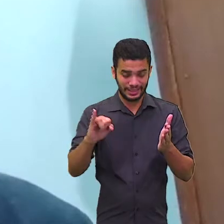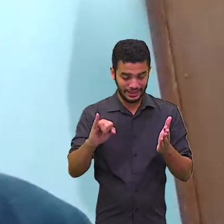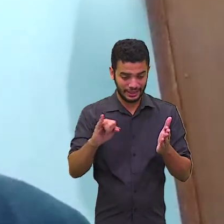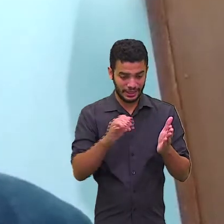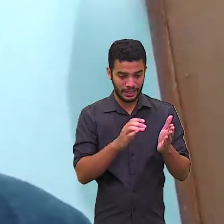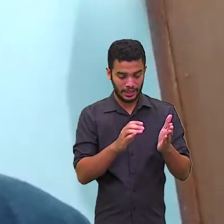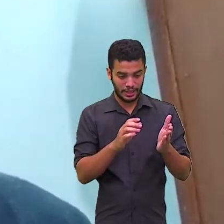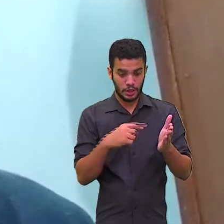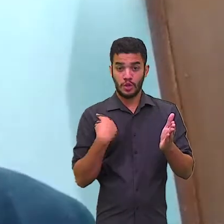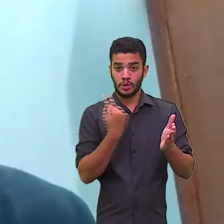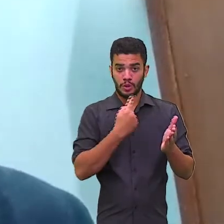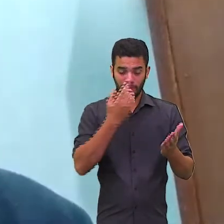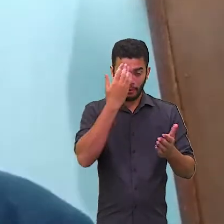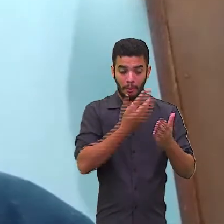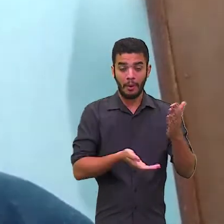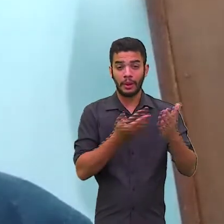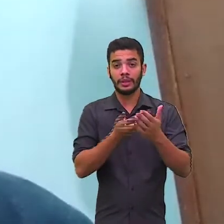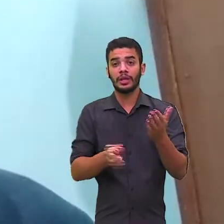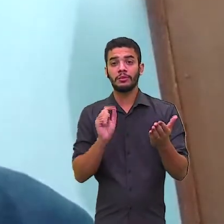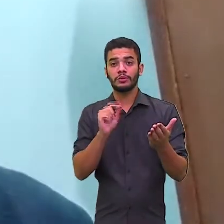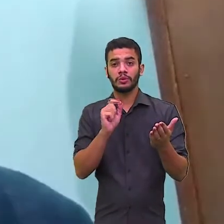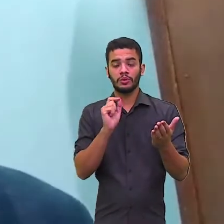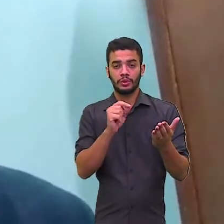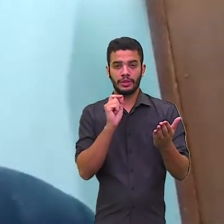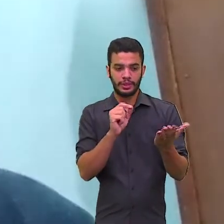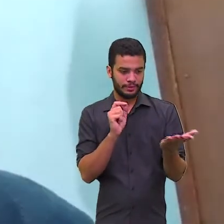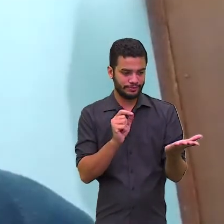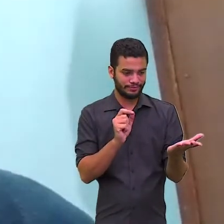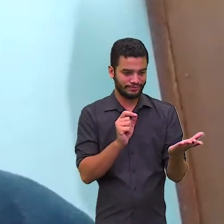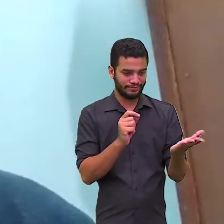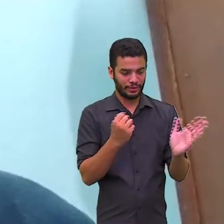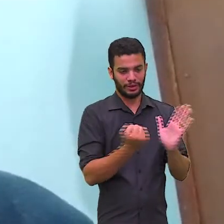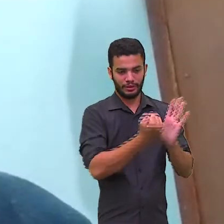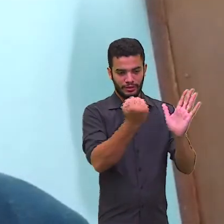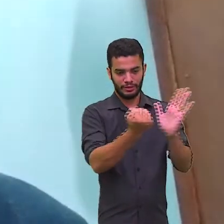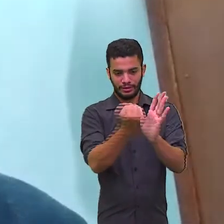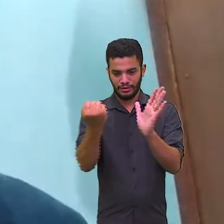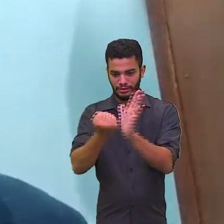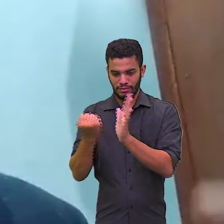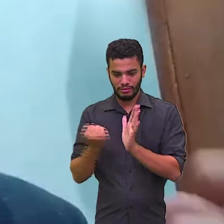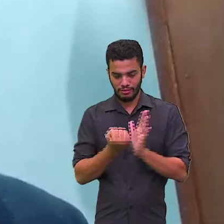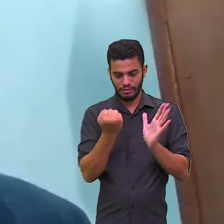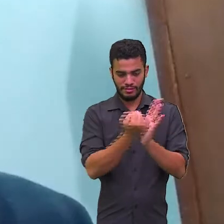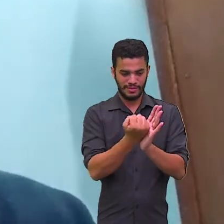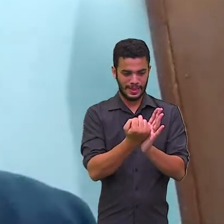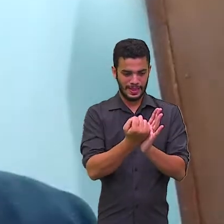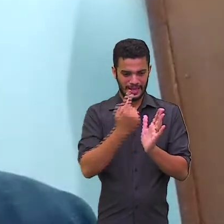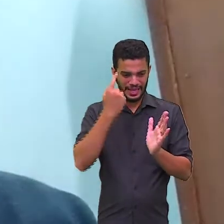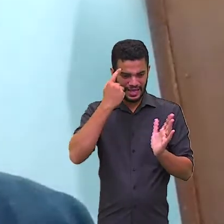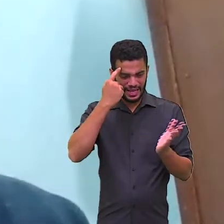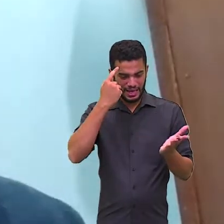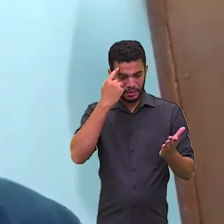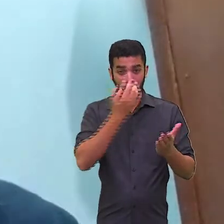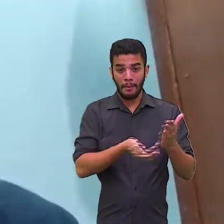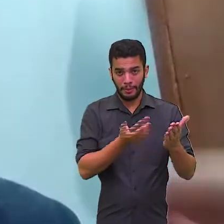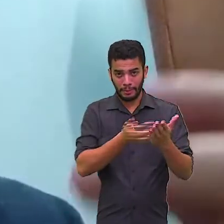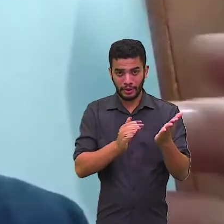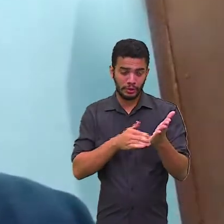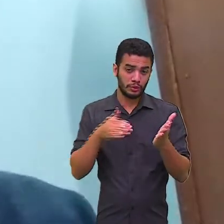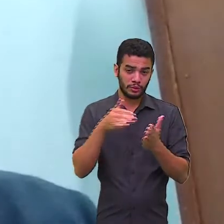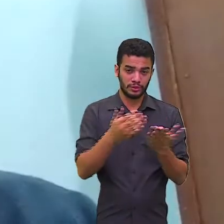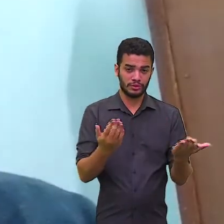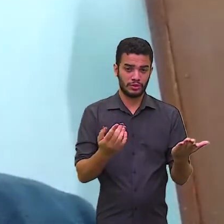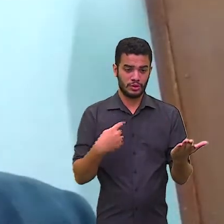referenciais culturais, ela se perde. E aí como é que ficam as coisas? A gente fica à deriva, ou seja, a gente